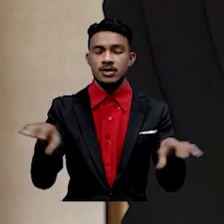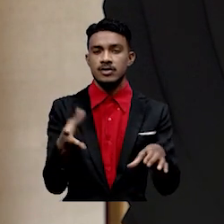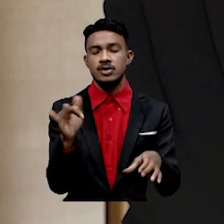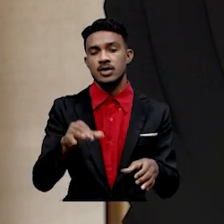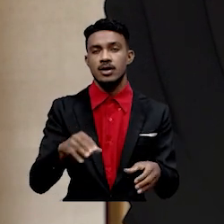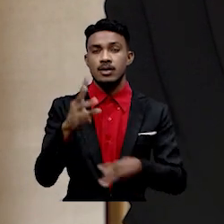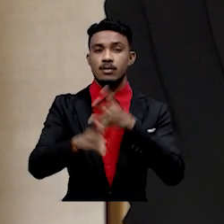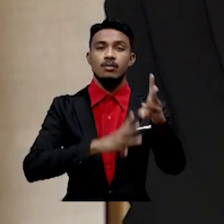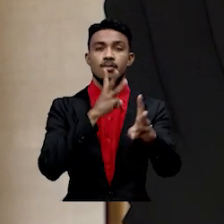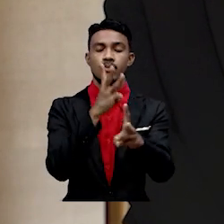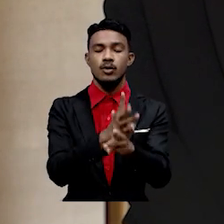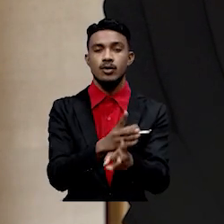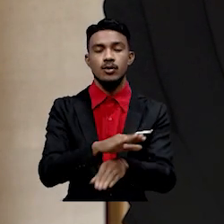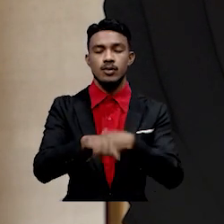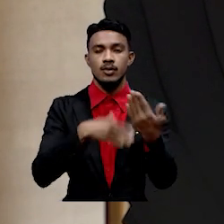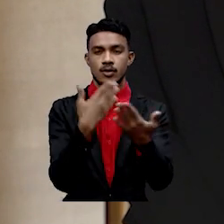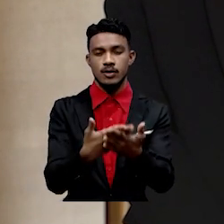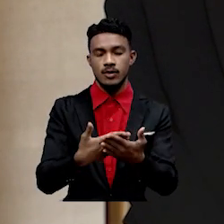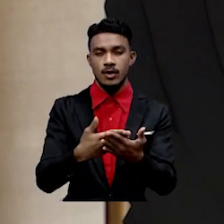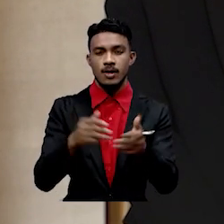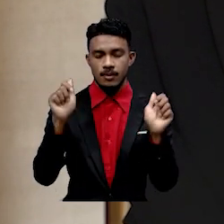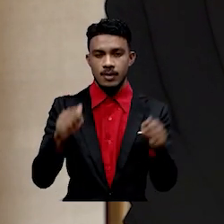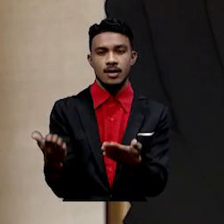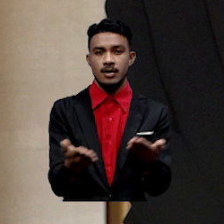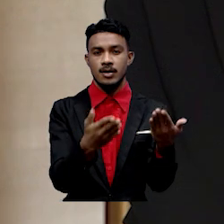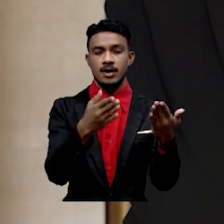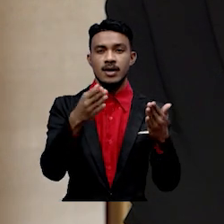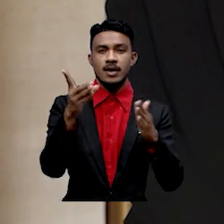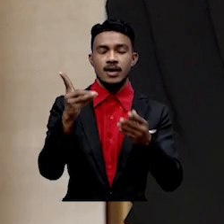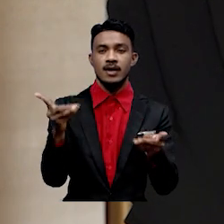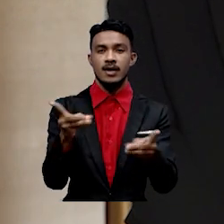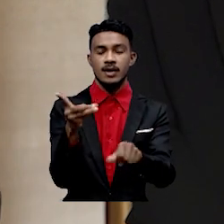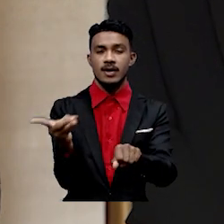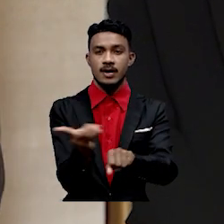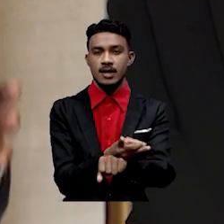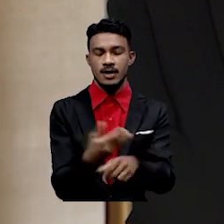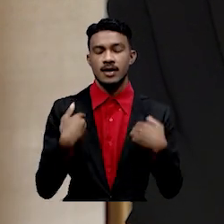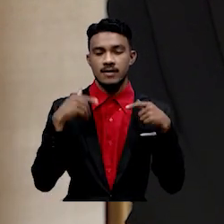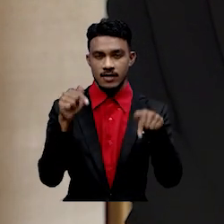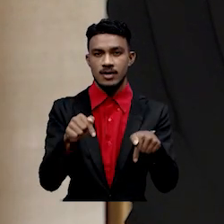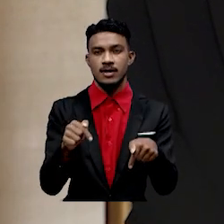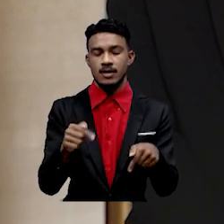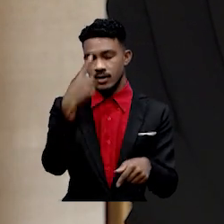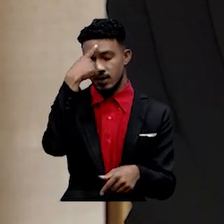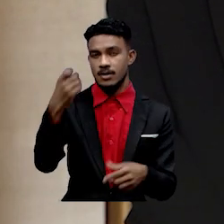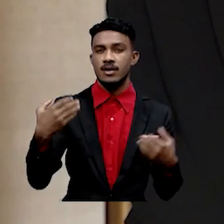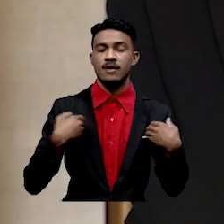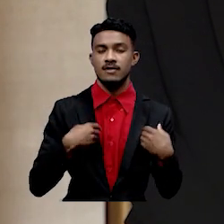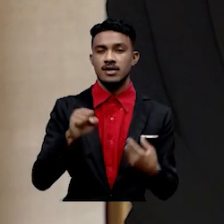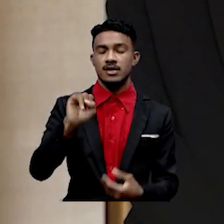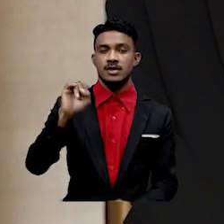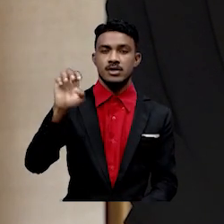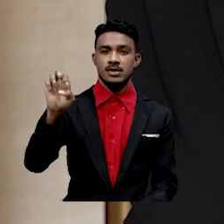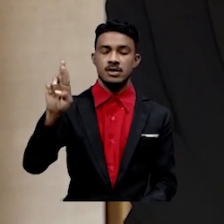mundo toma bele mais halot sira ne data ida tamba sa tamba ia Southeast Asia